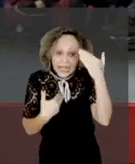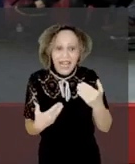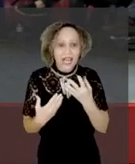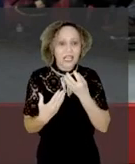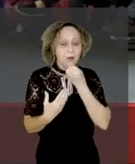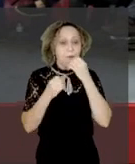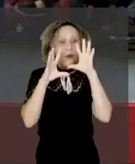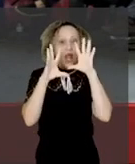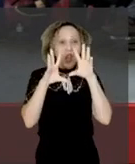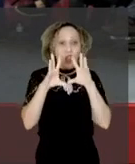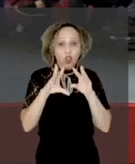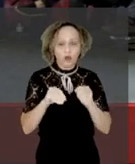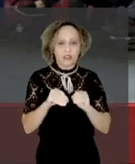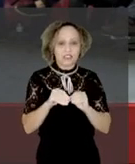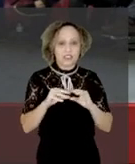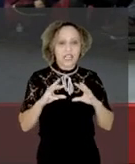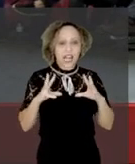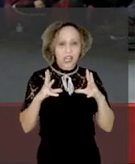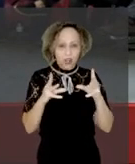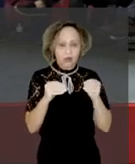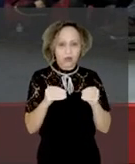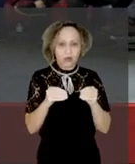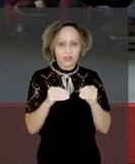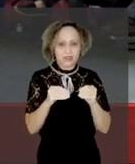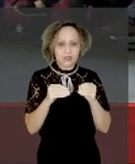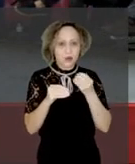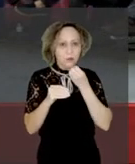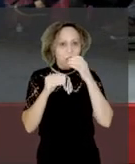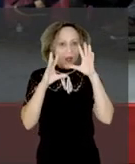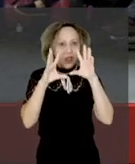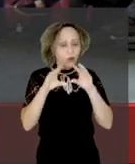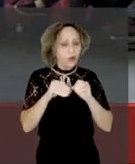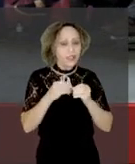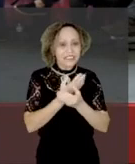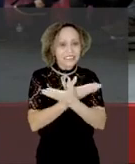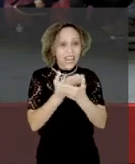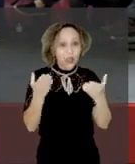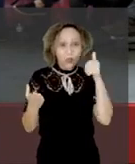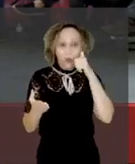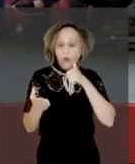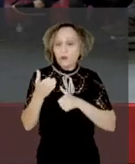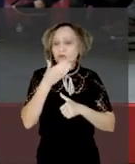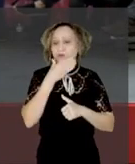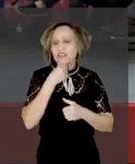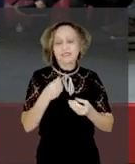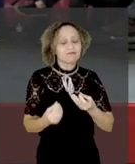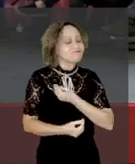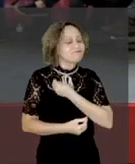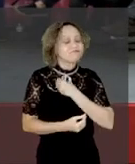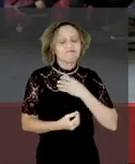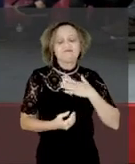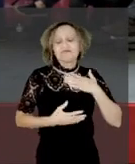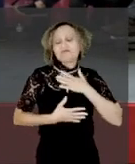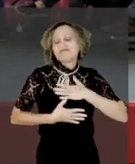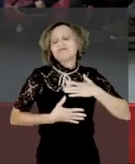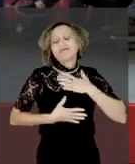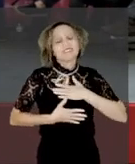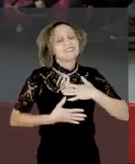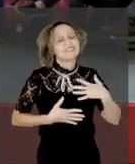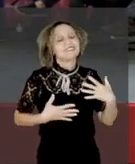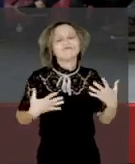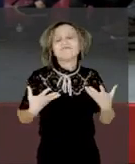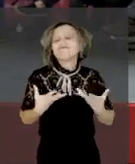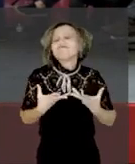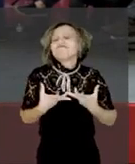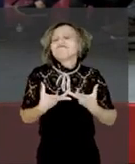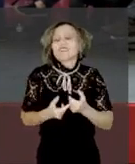do autoritarismo no Brasil. É um filme para contemplar do ponto de vista artístico, estético,